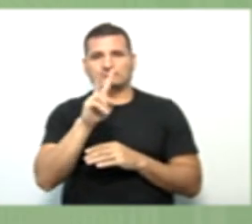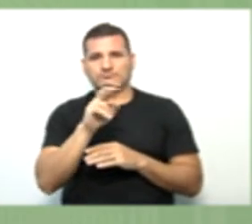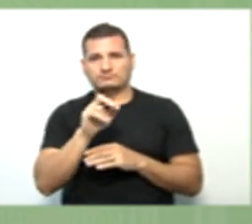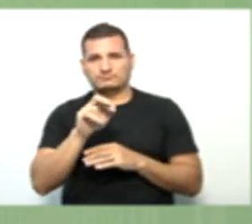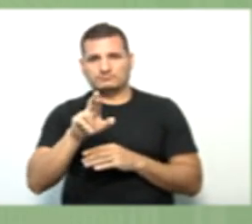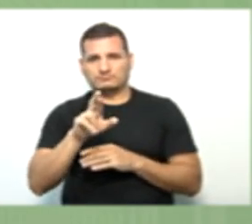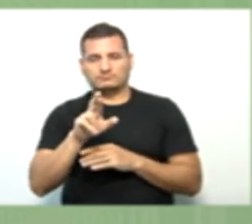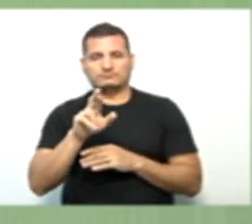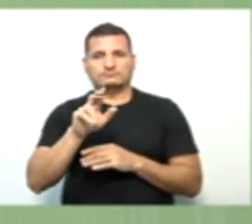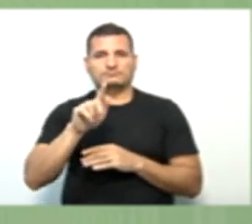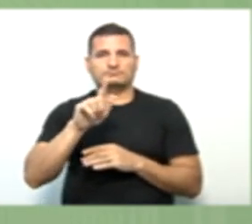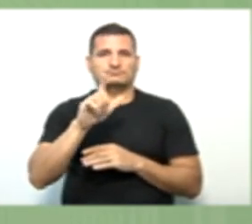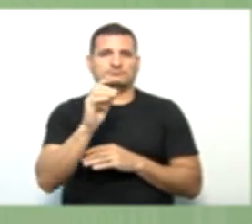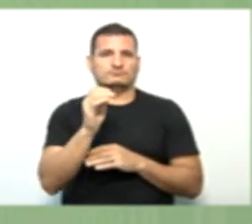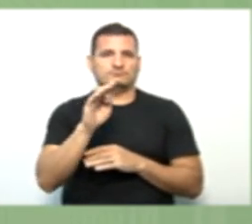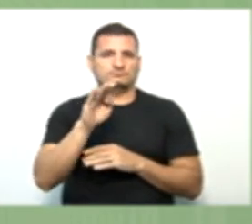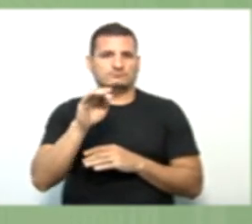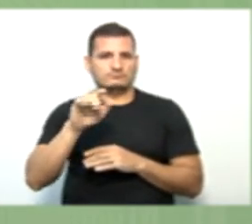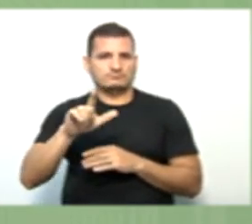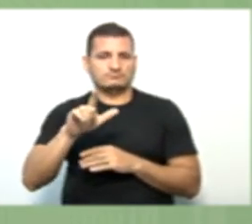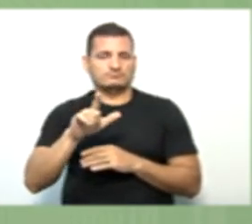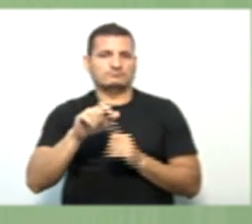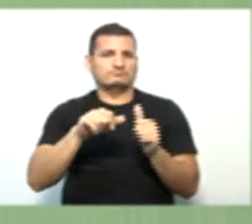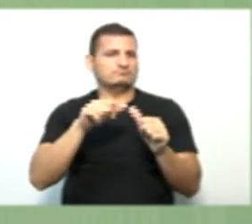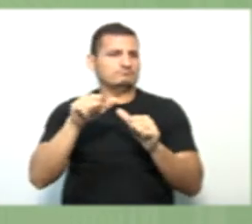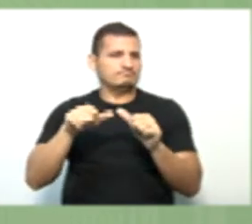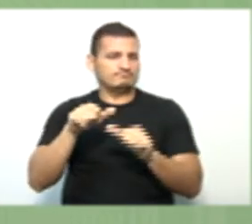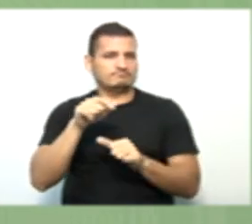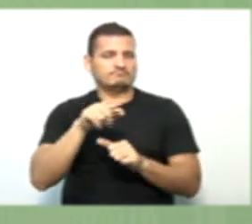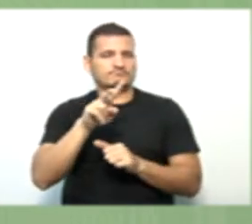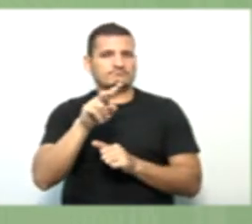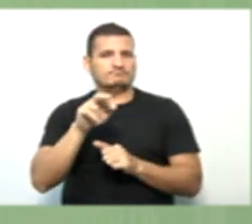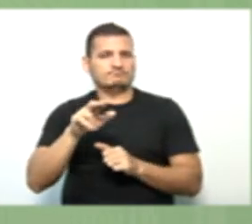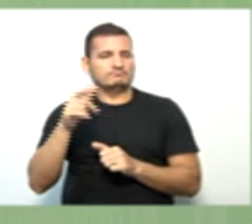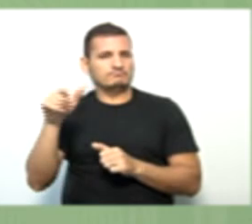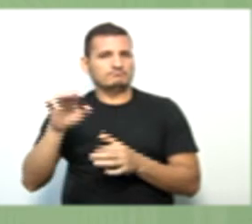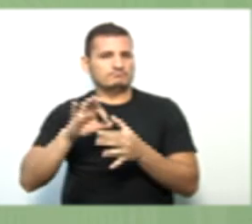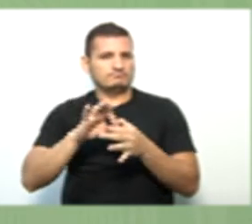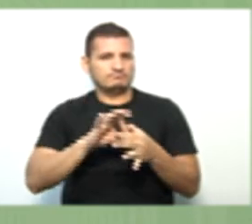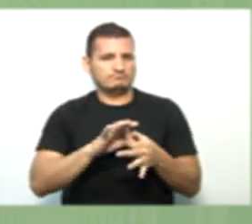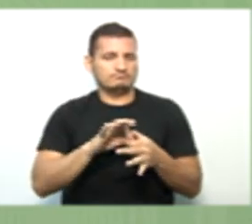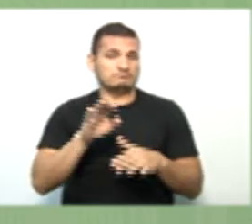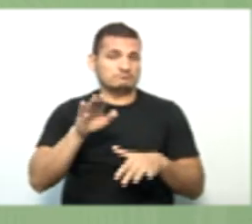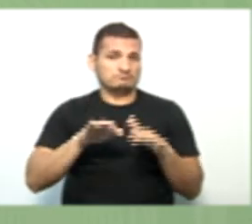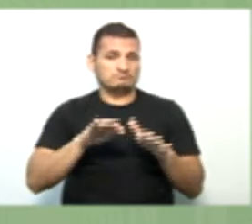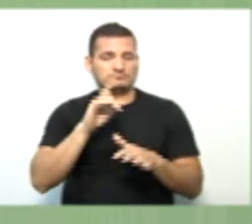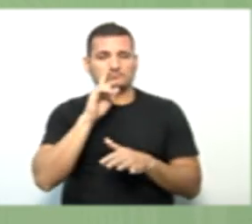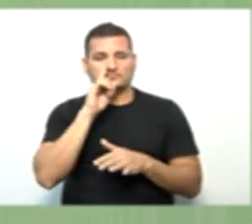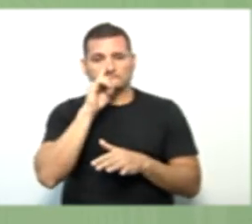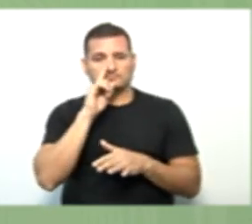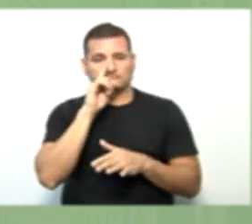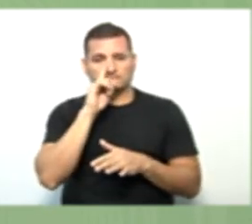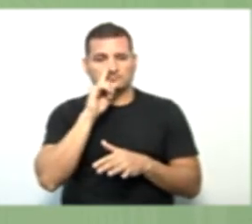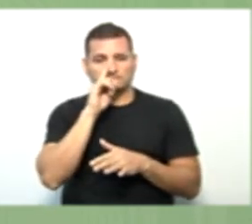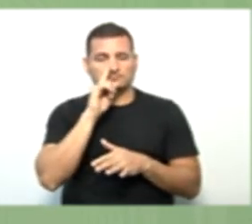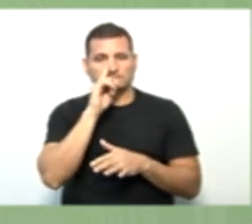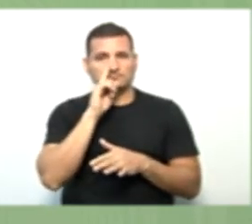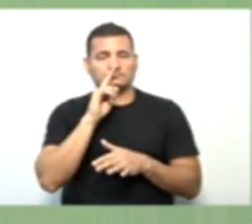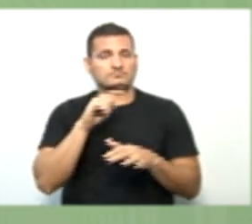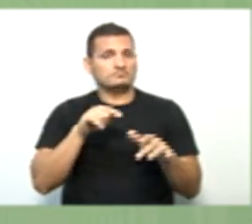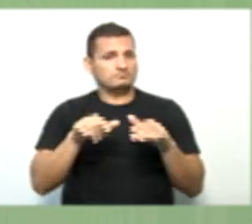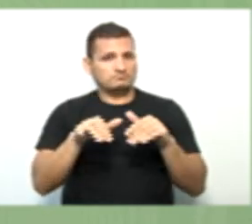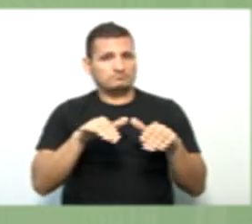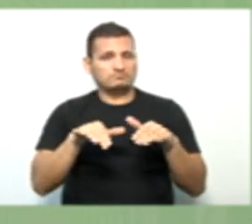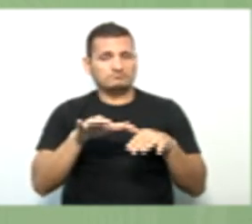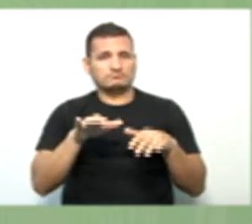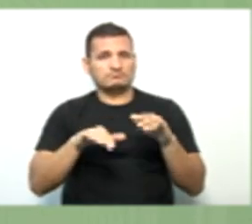e modificamos essas variáveis, né, em outros contextos, né? Então, isso pode ser perigoso. Às vezes, o programador não